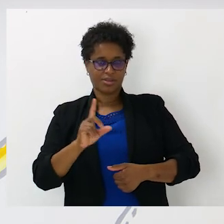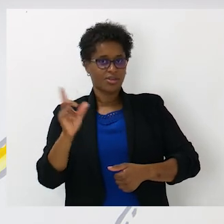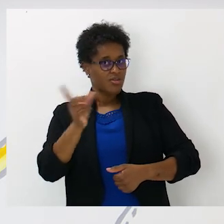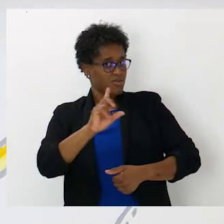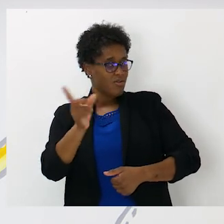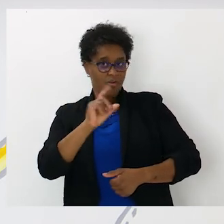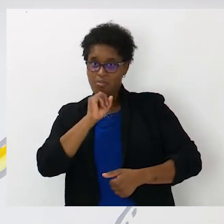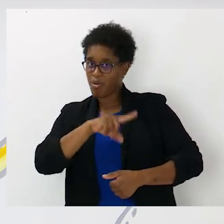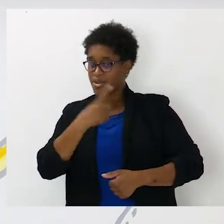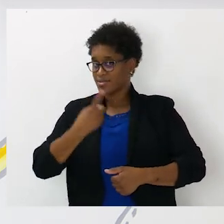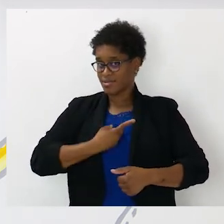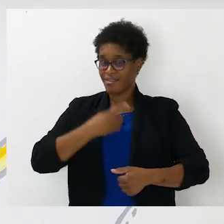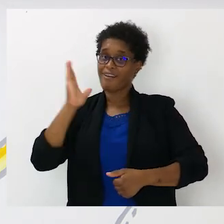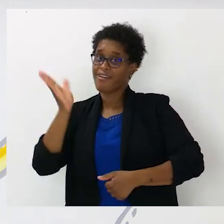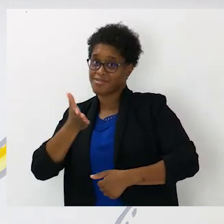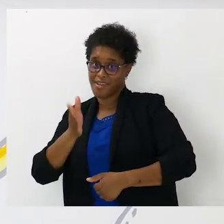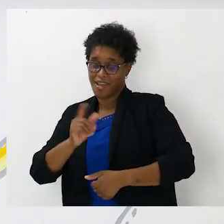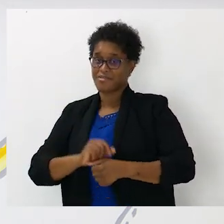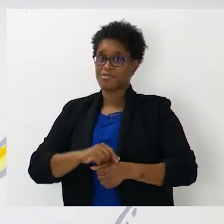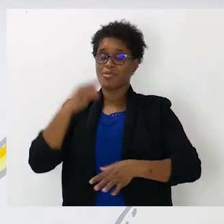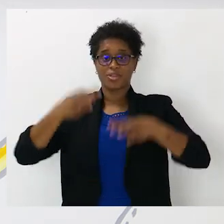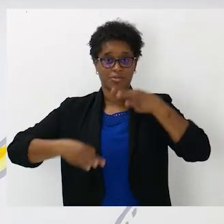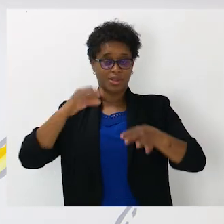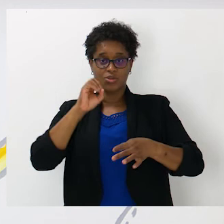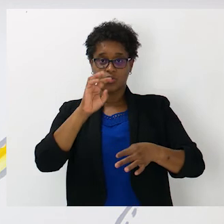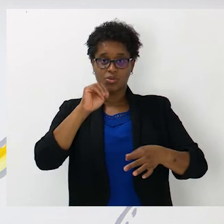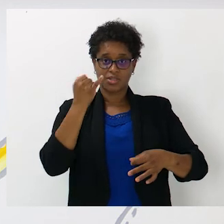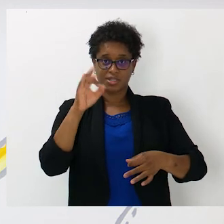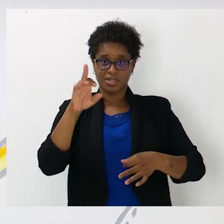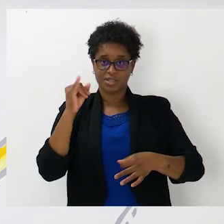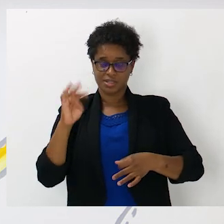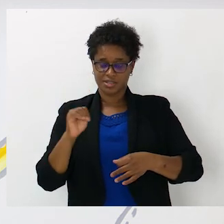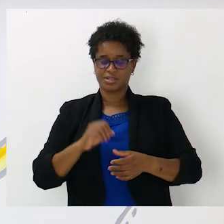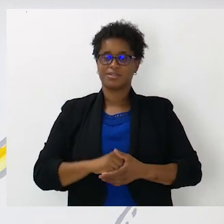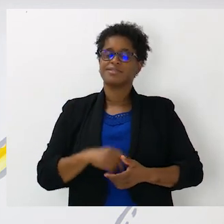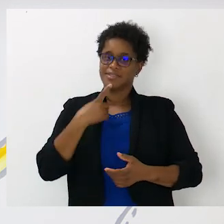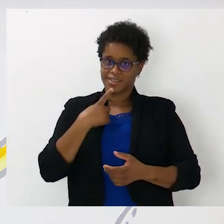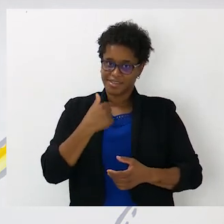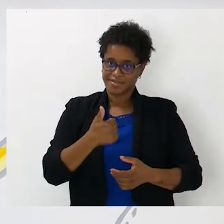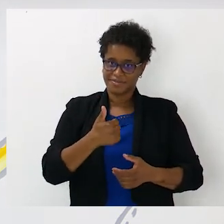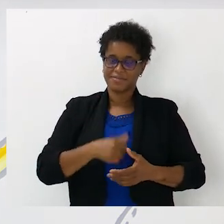deveria ser condenada no Tribunal de Osíris. Está bem?